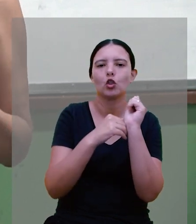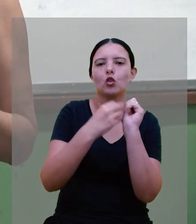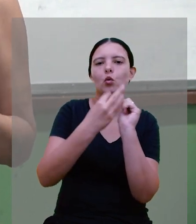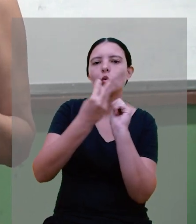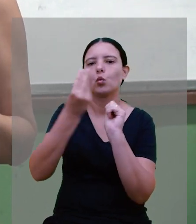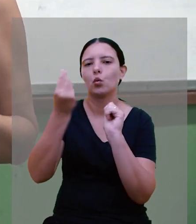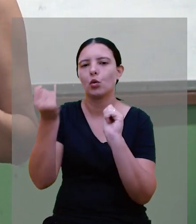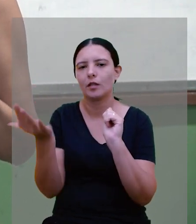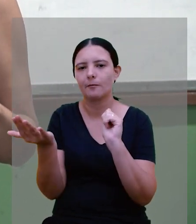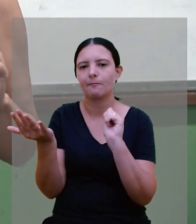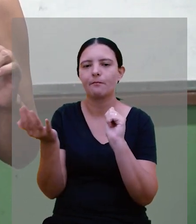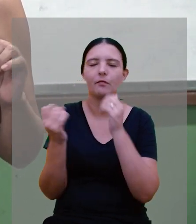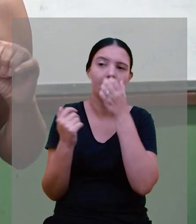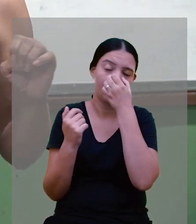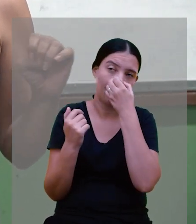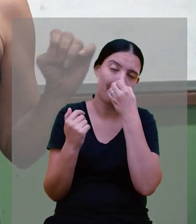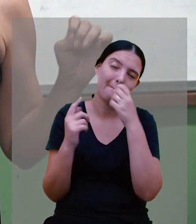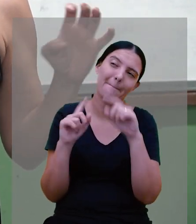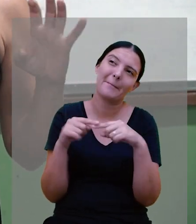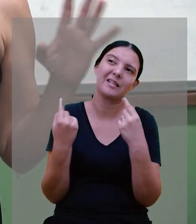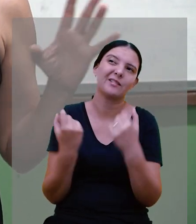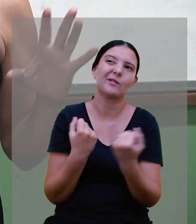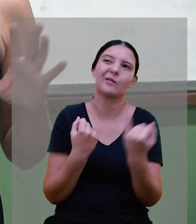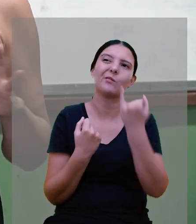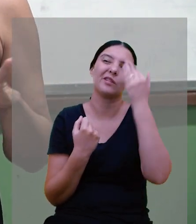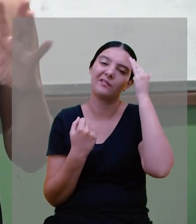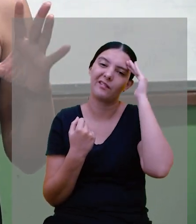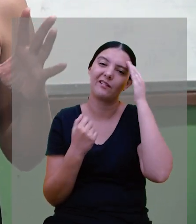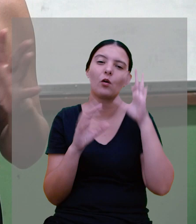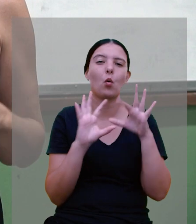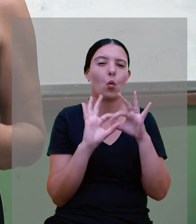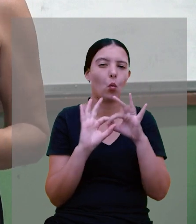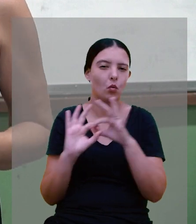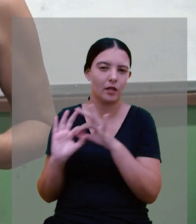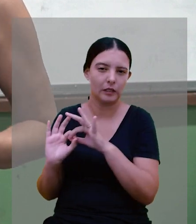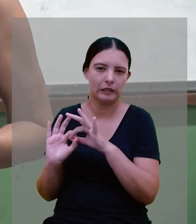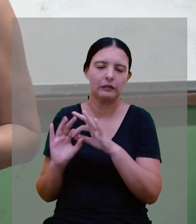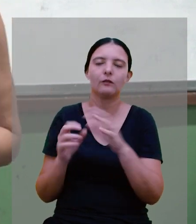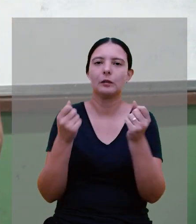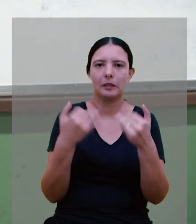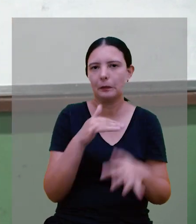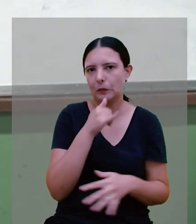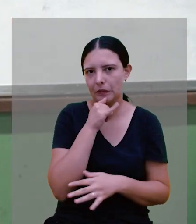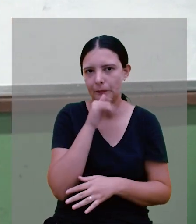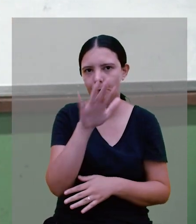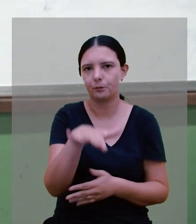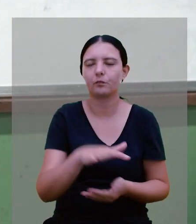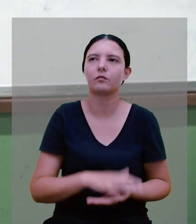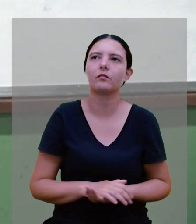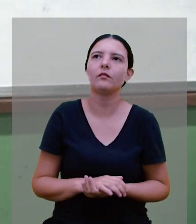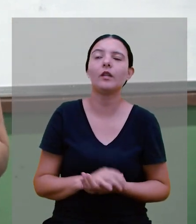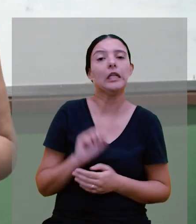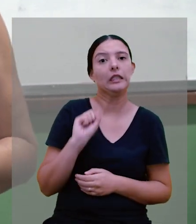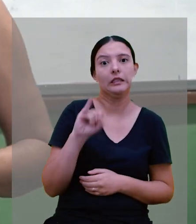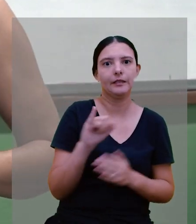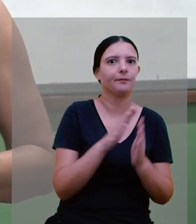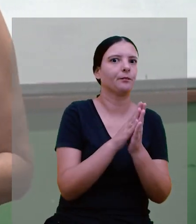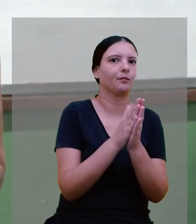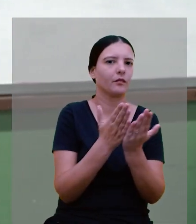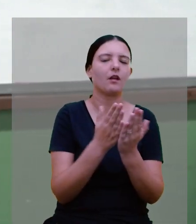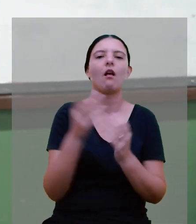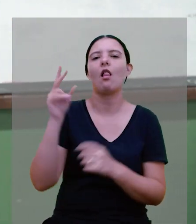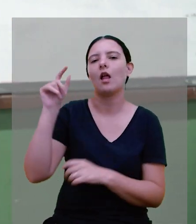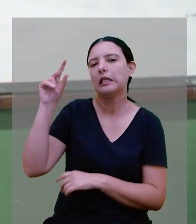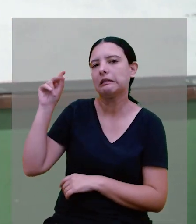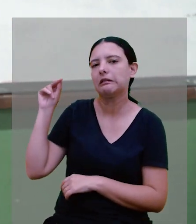Mas codificar não é tão importante quanto entender o contexto. Deixa eu explicar para vocês. Por exemplo, Se a gente pega um livro que fala assim, era uma